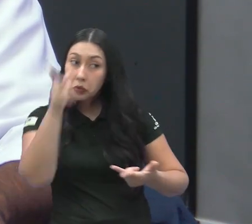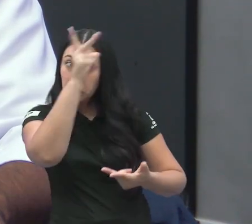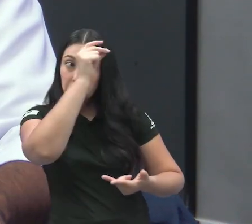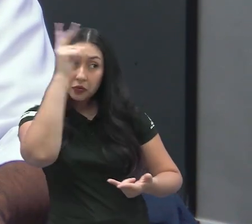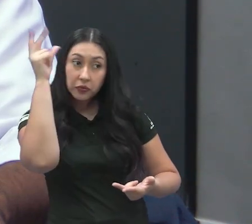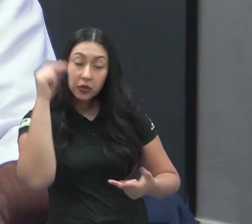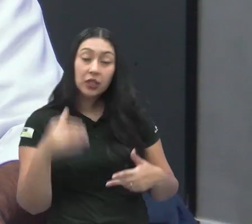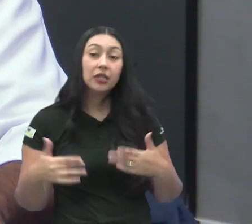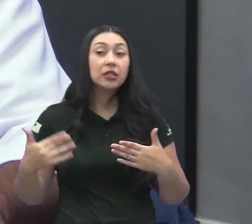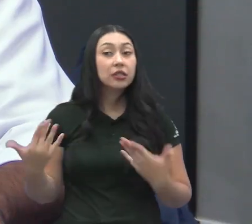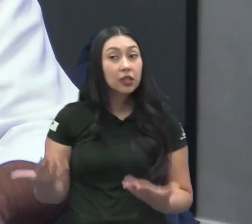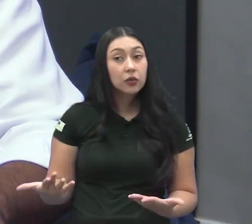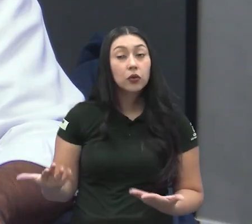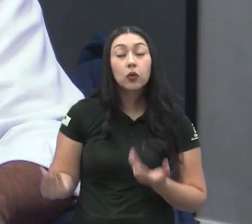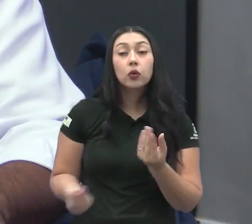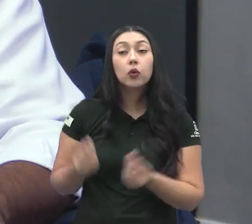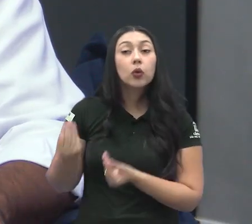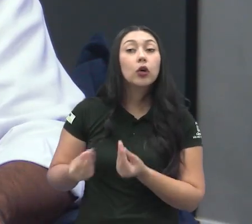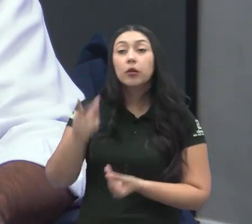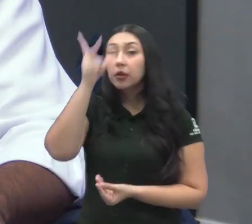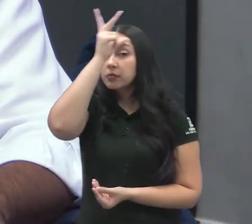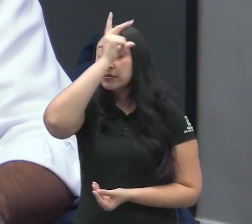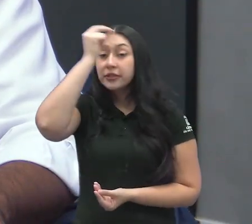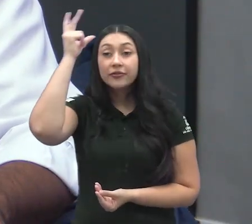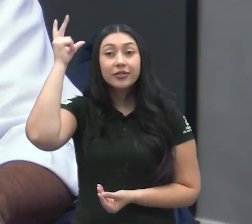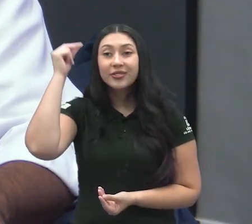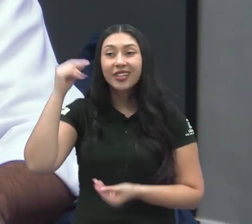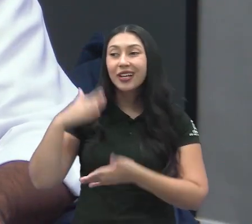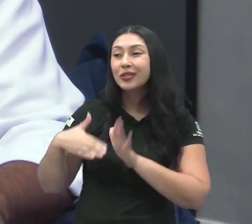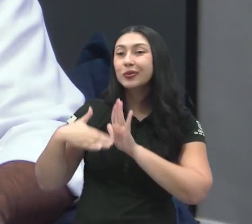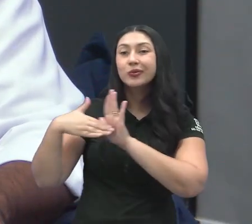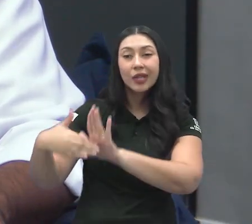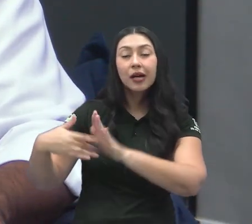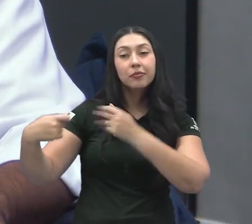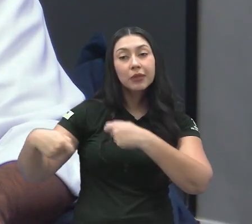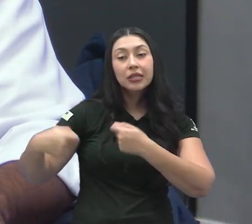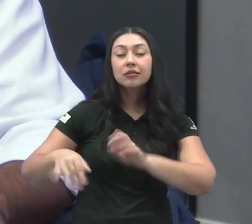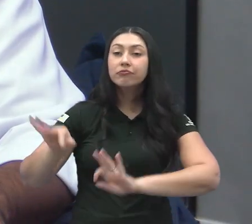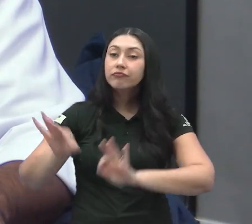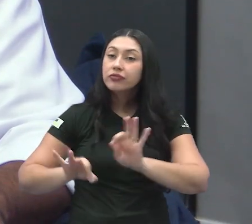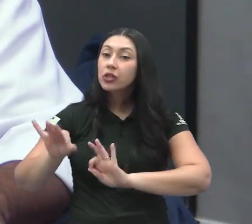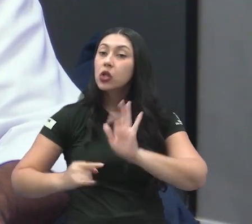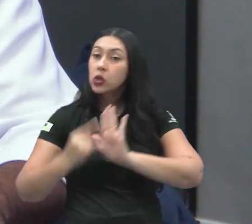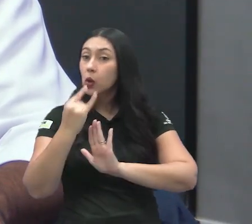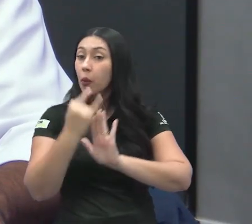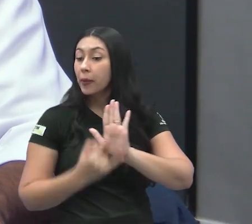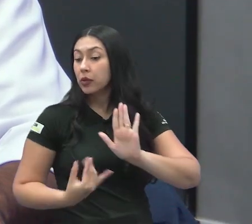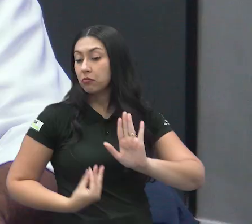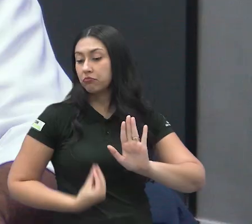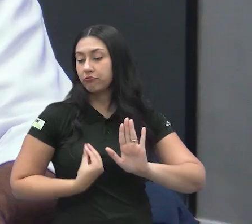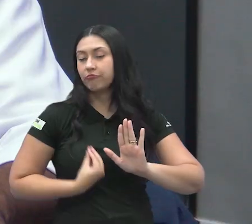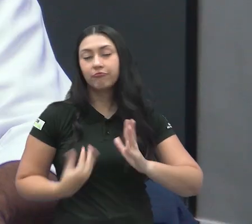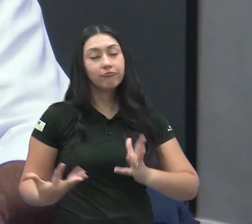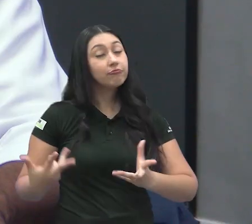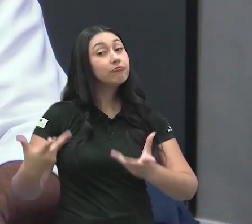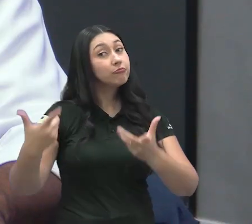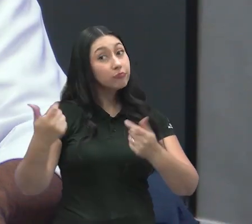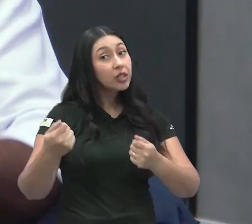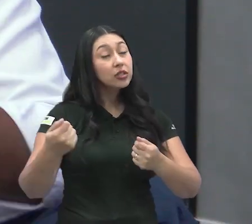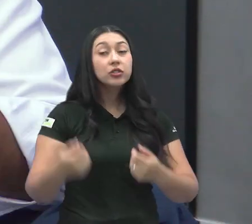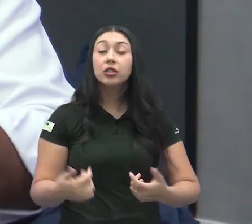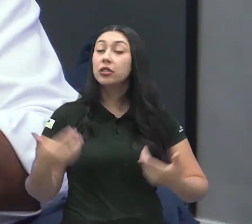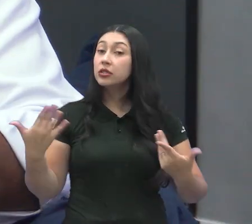a prefeitura precisa chegar, né, fazer essa regularização e dar qualidade de vida para aquelas pessoas.